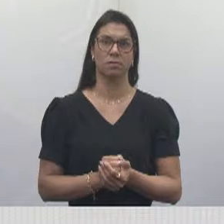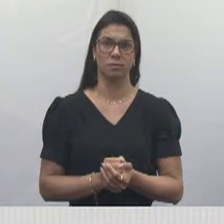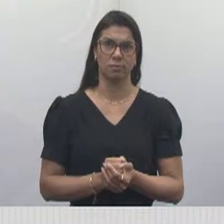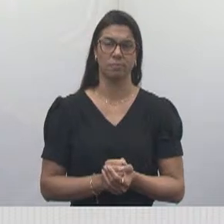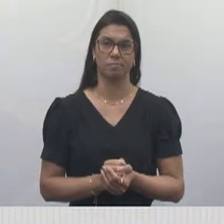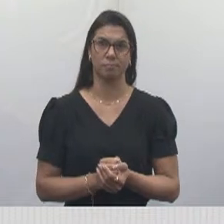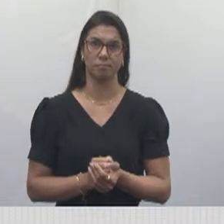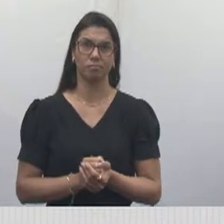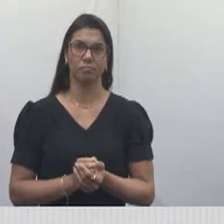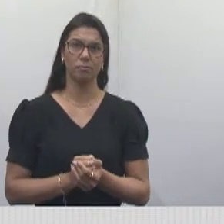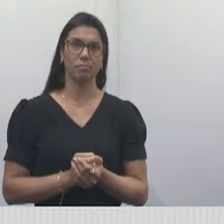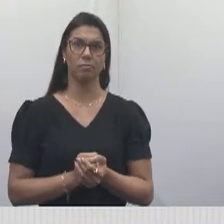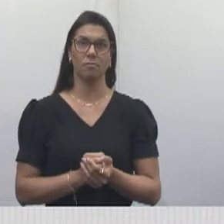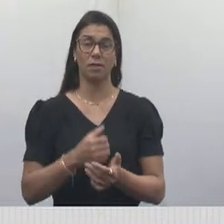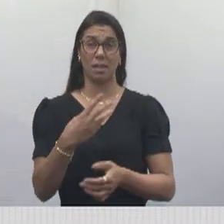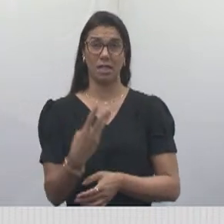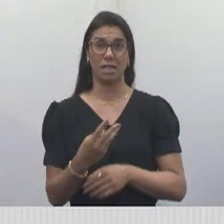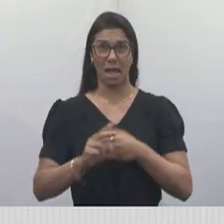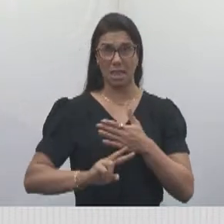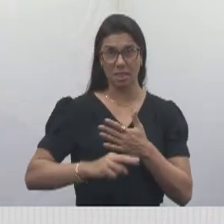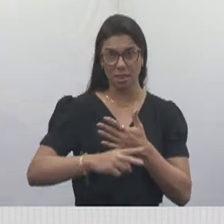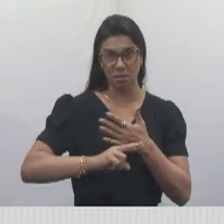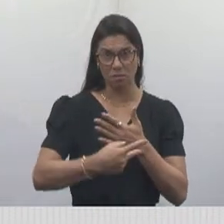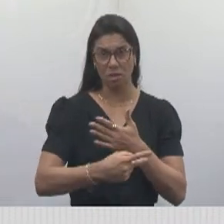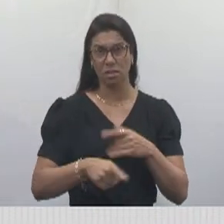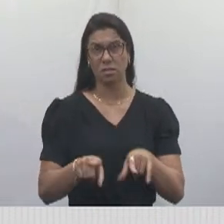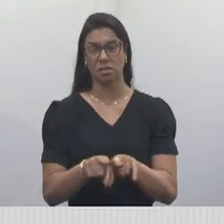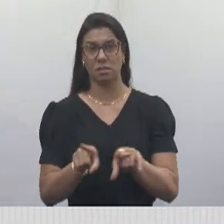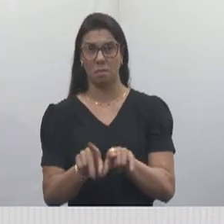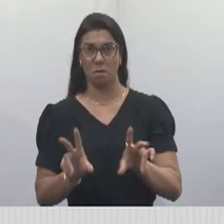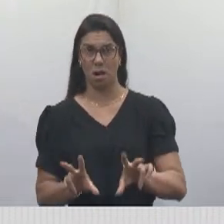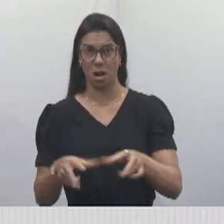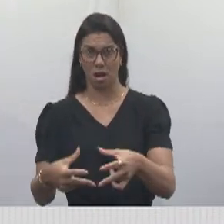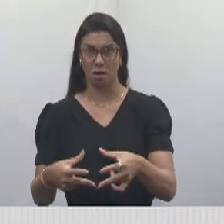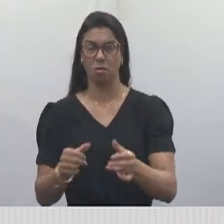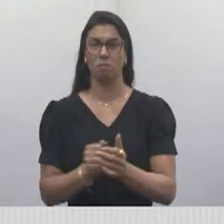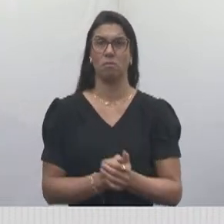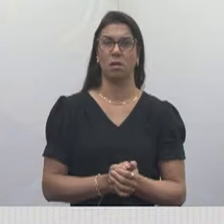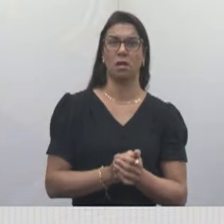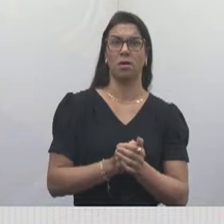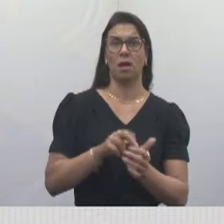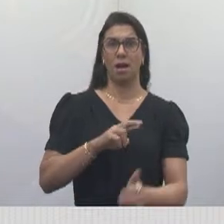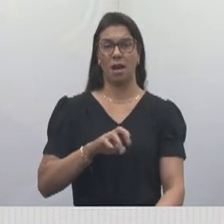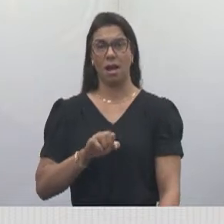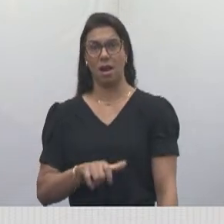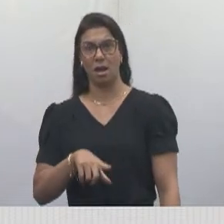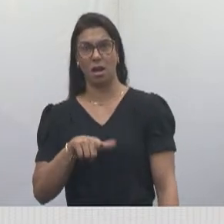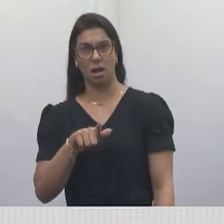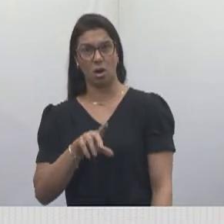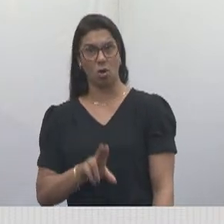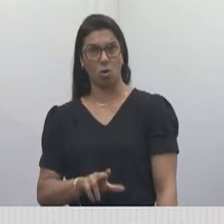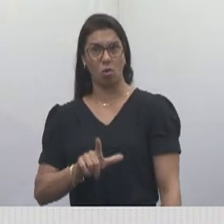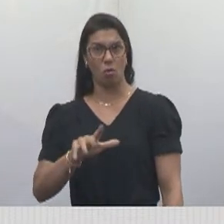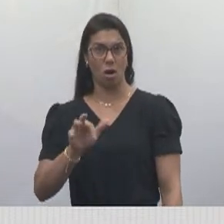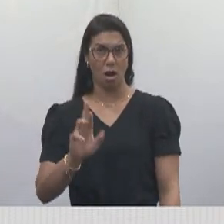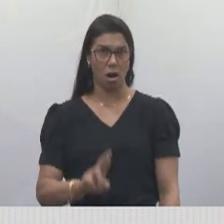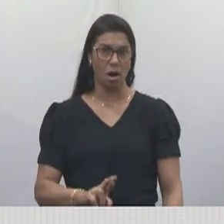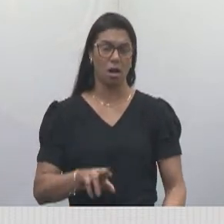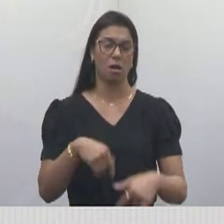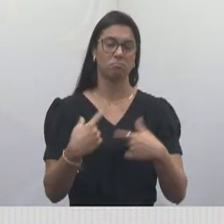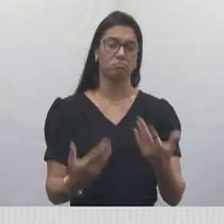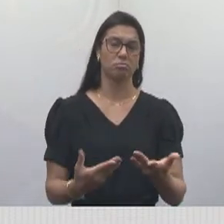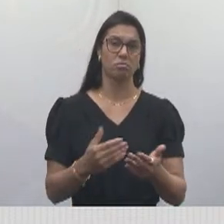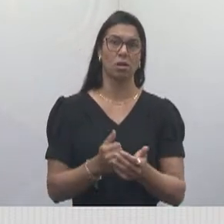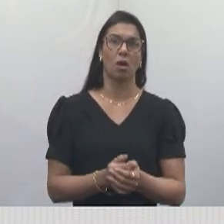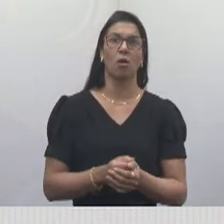E as 3 transferências, que são transferência para a Câmara regular, transferência para pagamento de dívida precatório